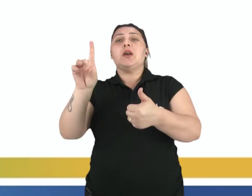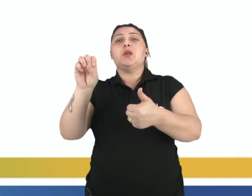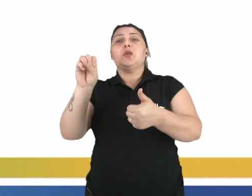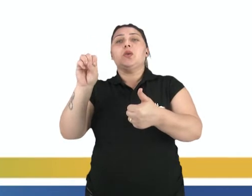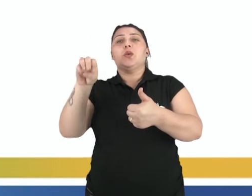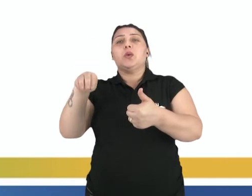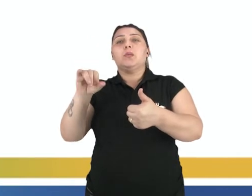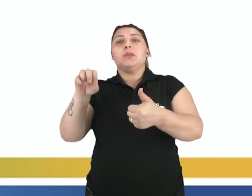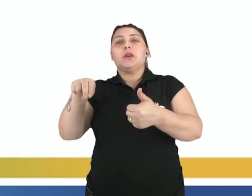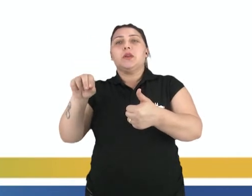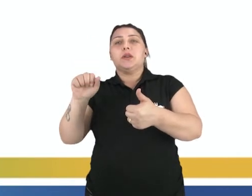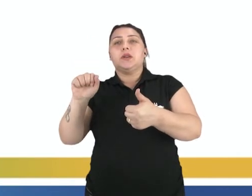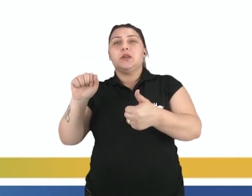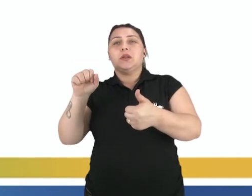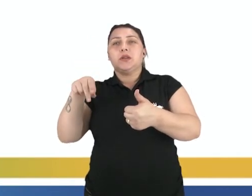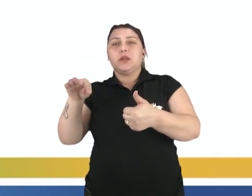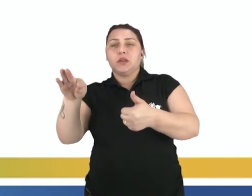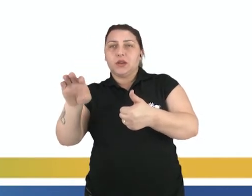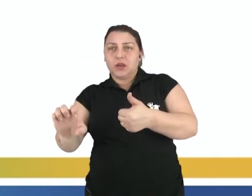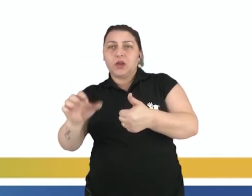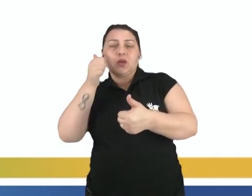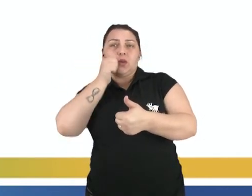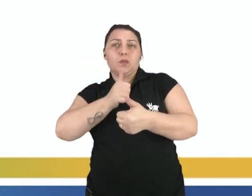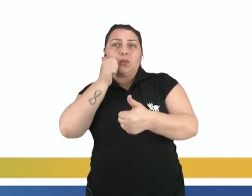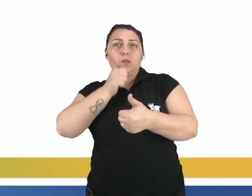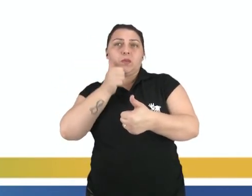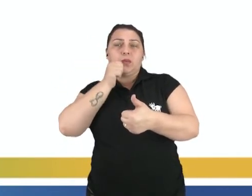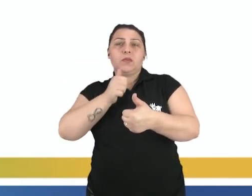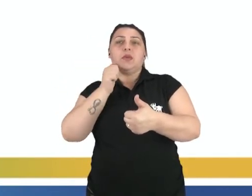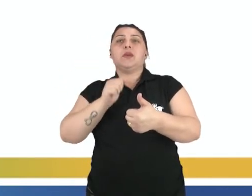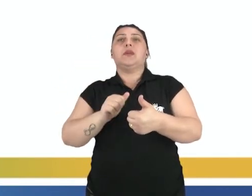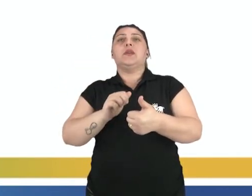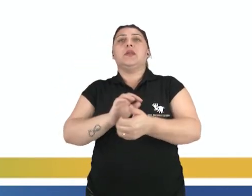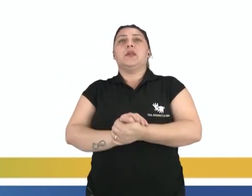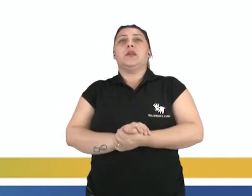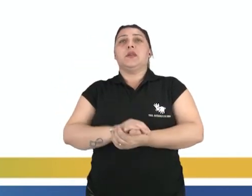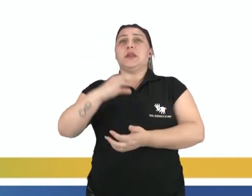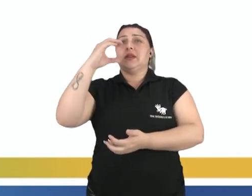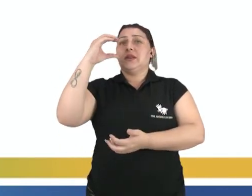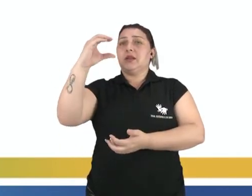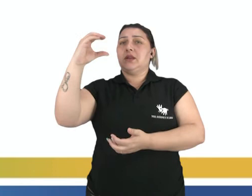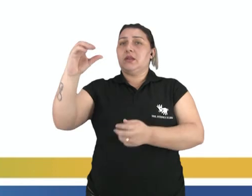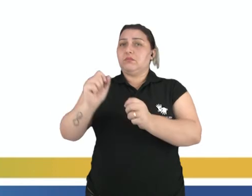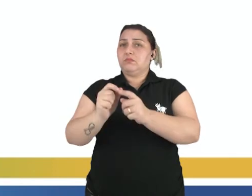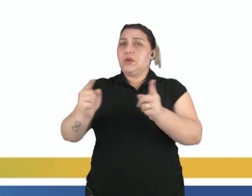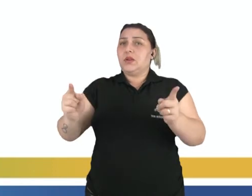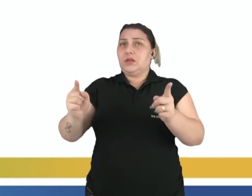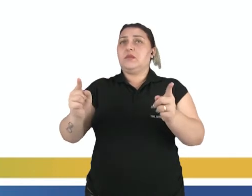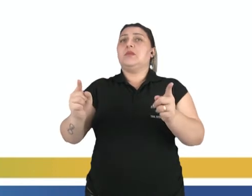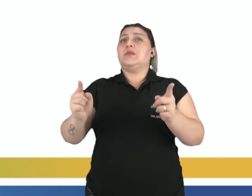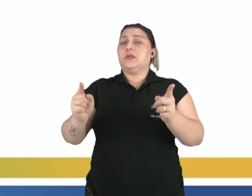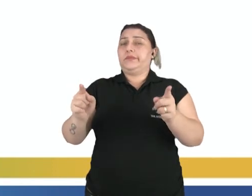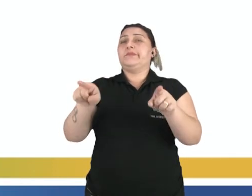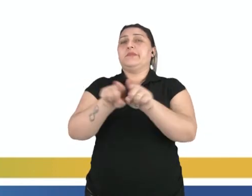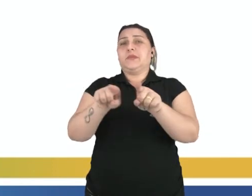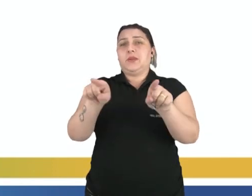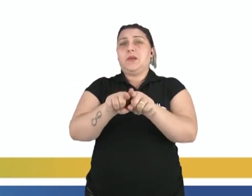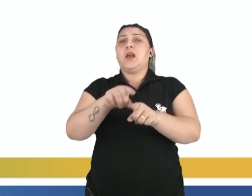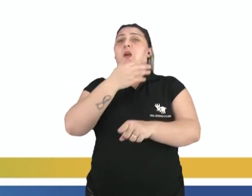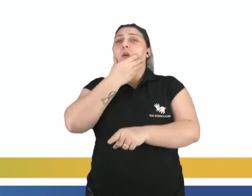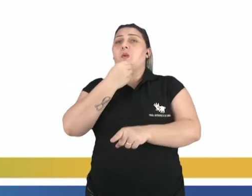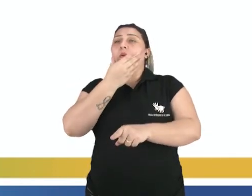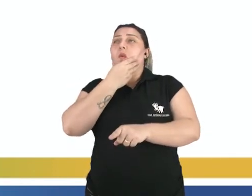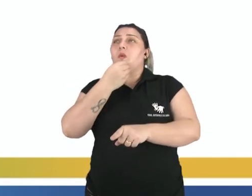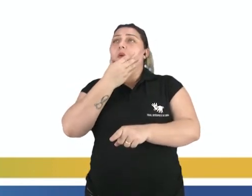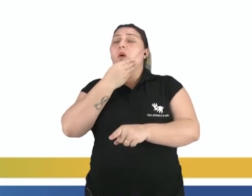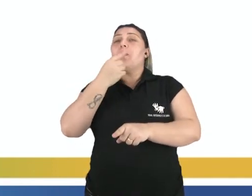dominante, um homem e uma mulher são cesão, ou seja, eles têm dominante para calvície, provavelmente o homem que herdar